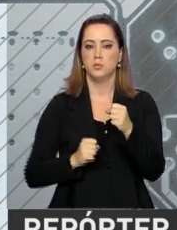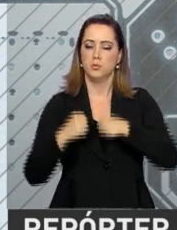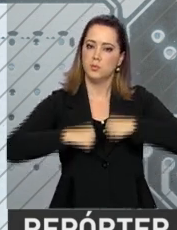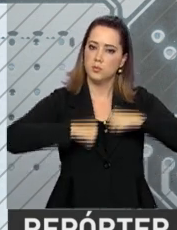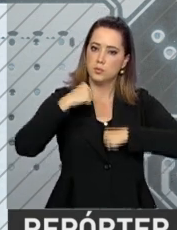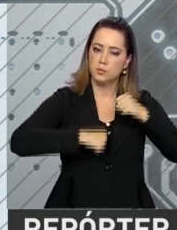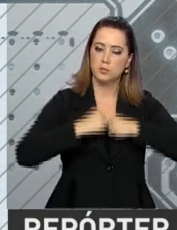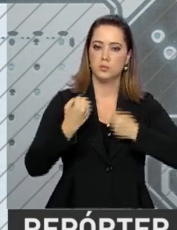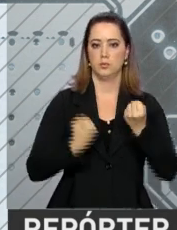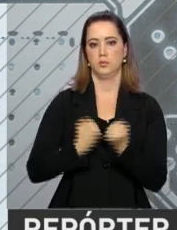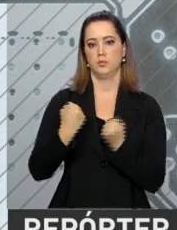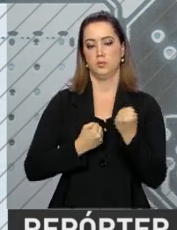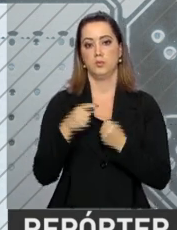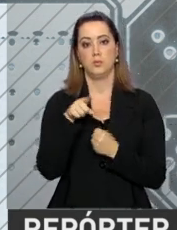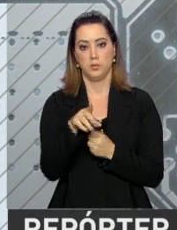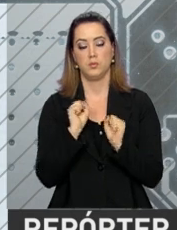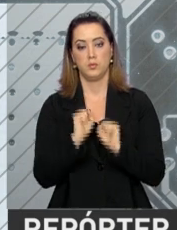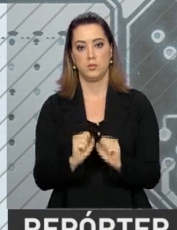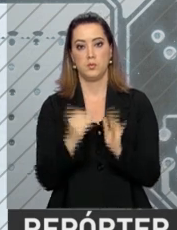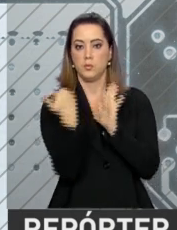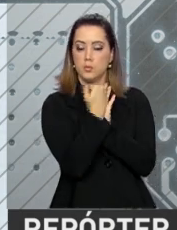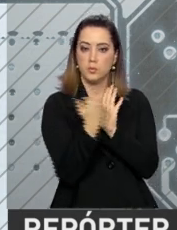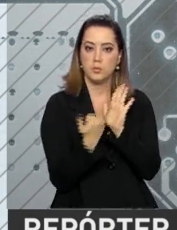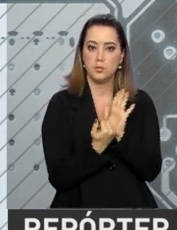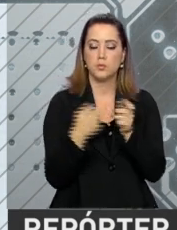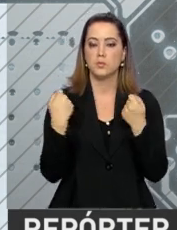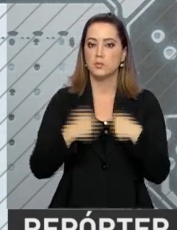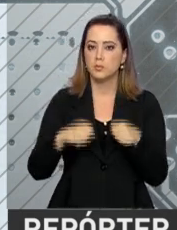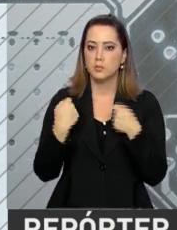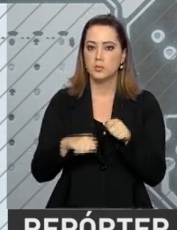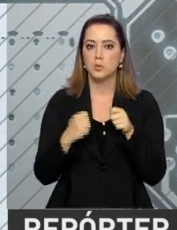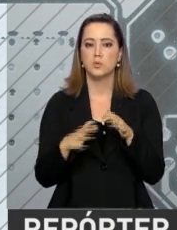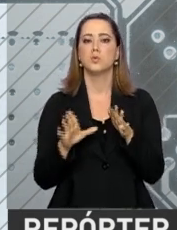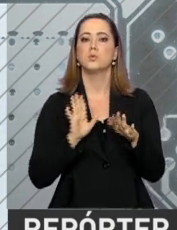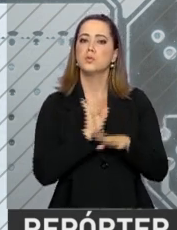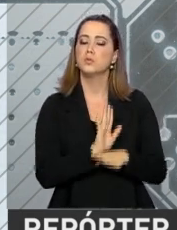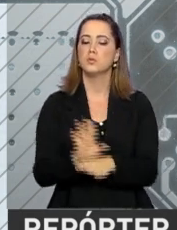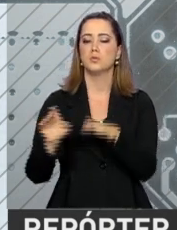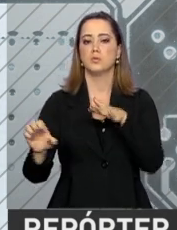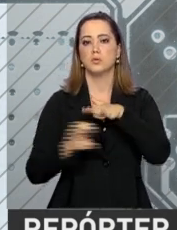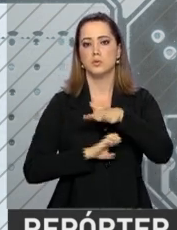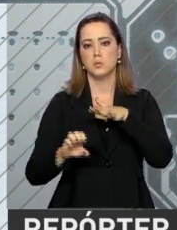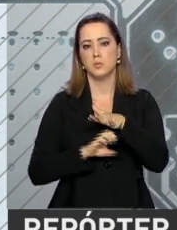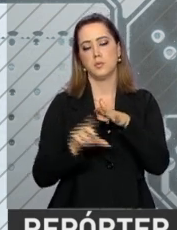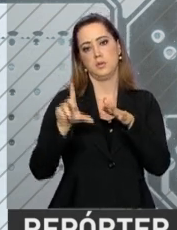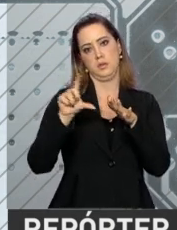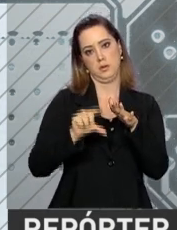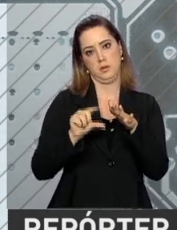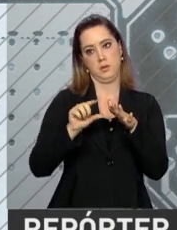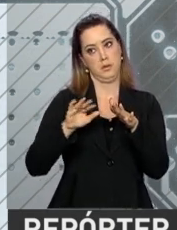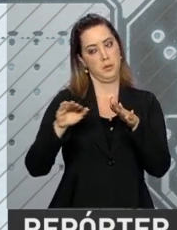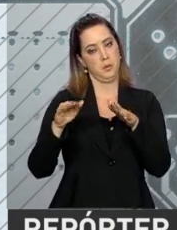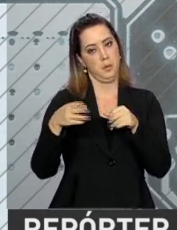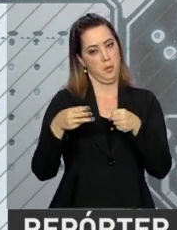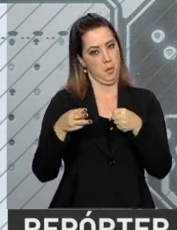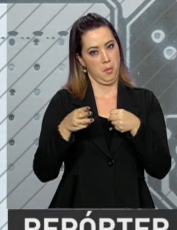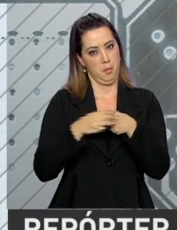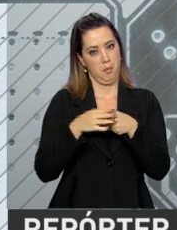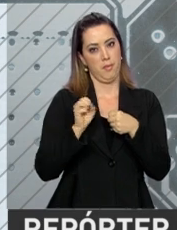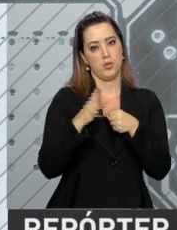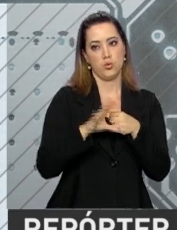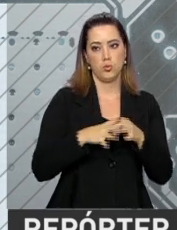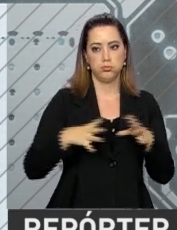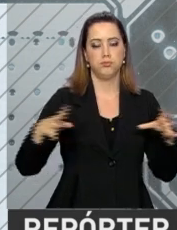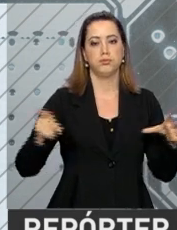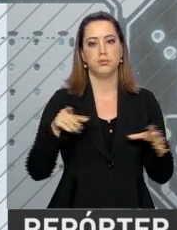concorrer nesta modalidade, o projeto deve ter a parceria de uma média ou grande empresa. Vão ser selecionados projetos de